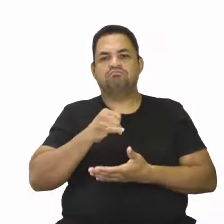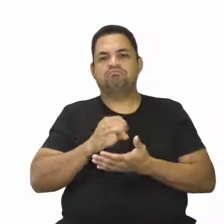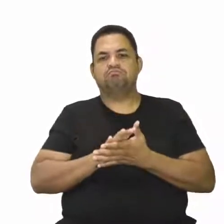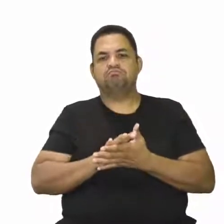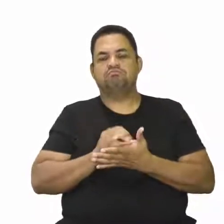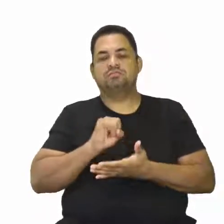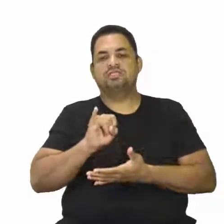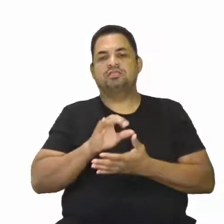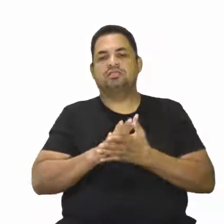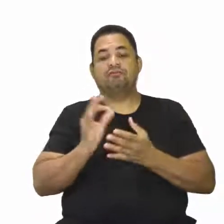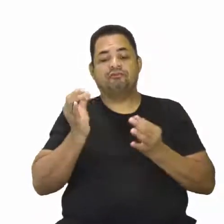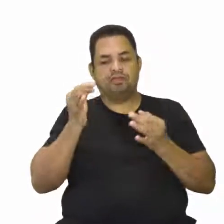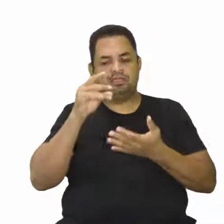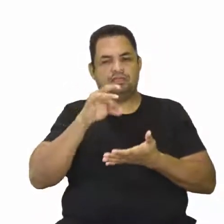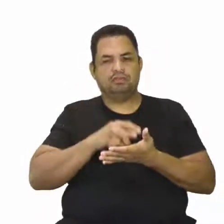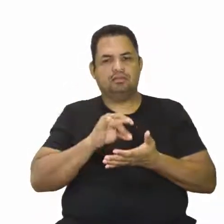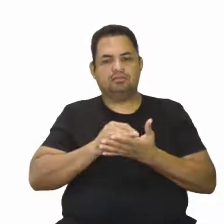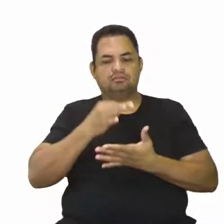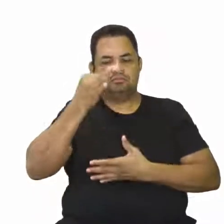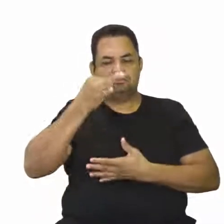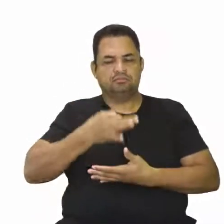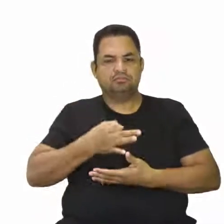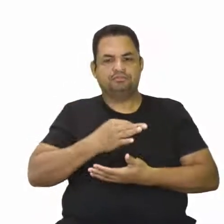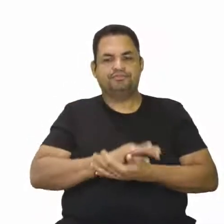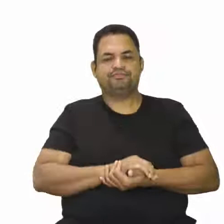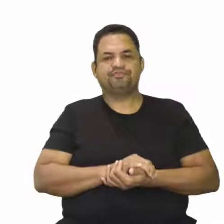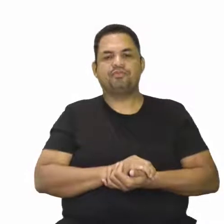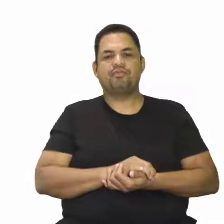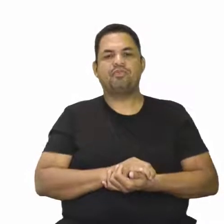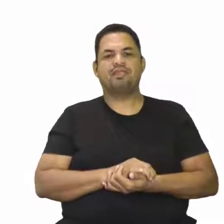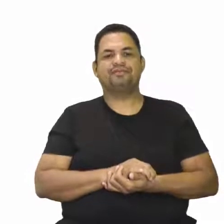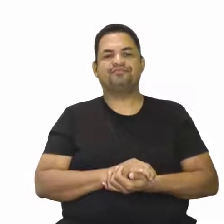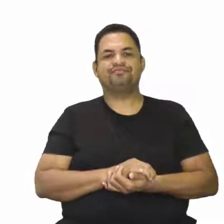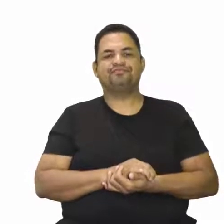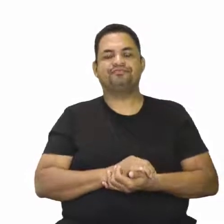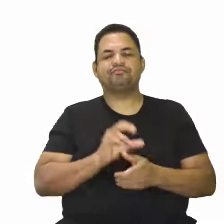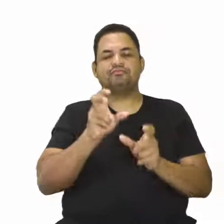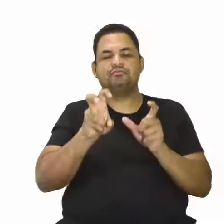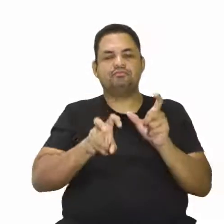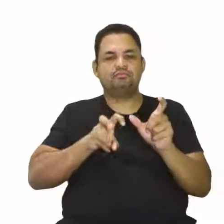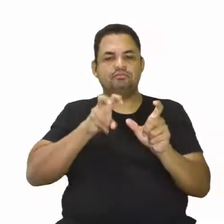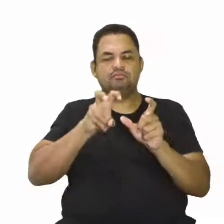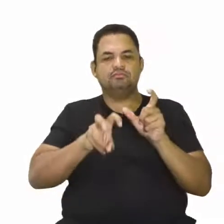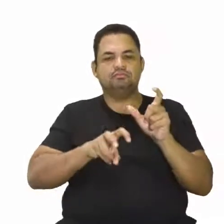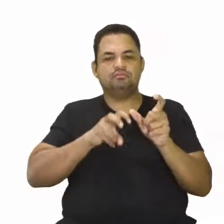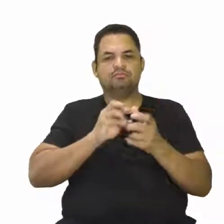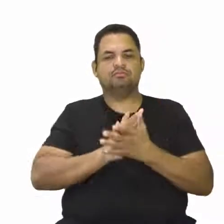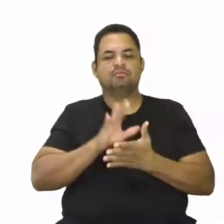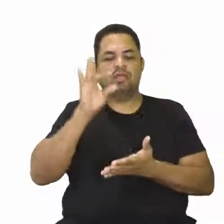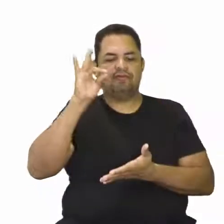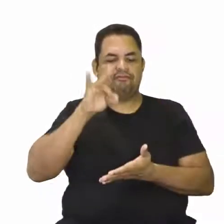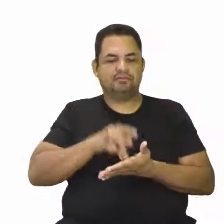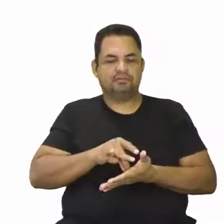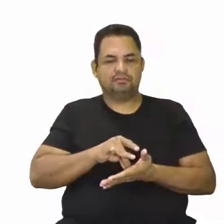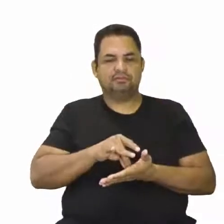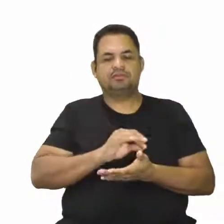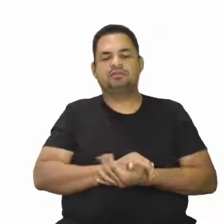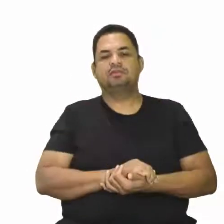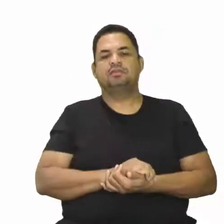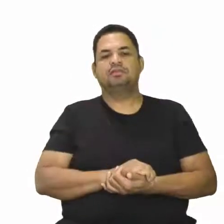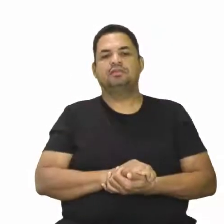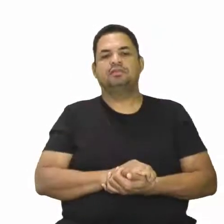sim, claro e certo. Estes são advérbios de